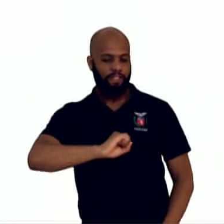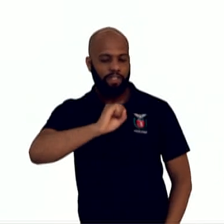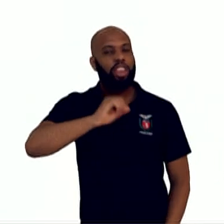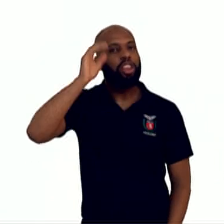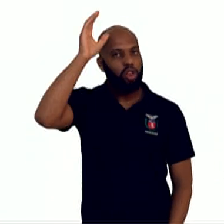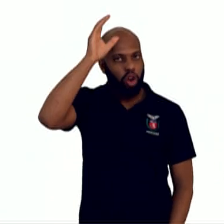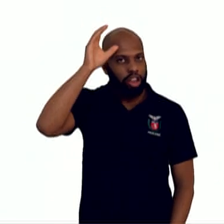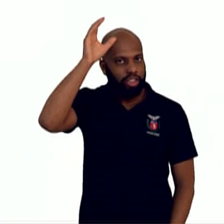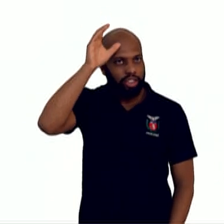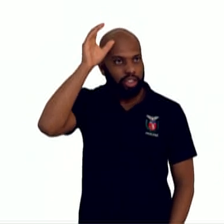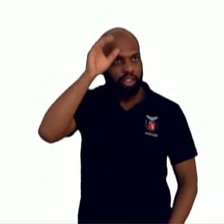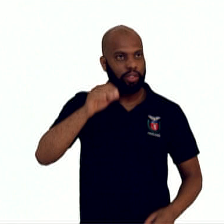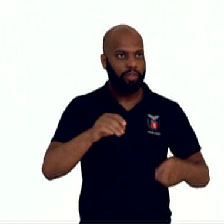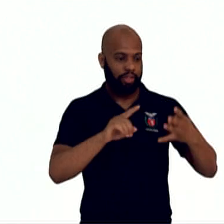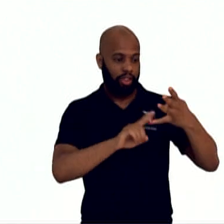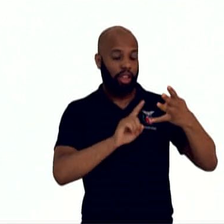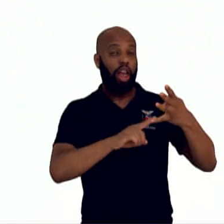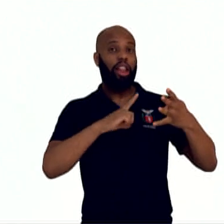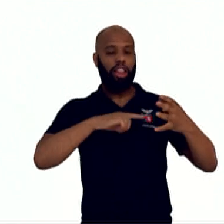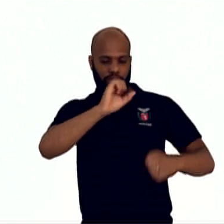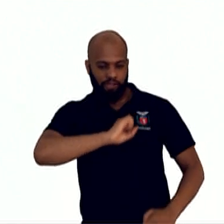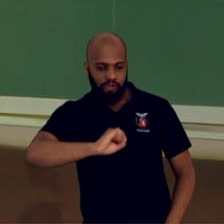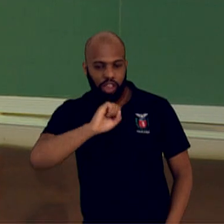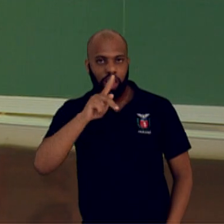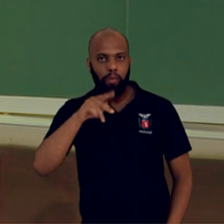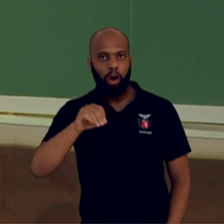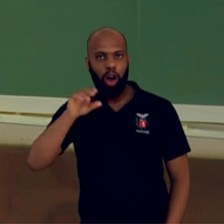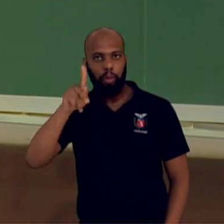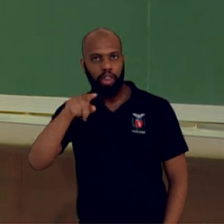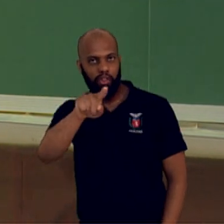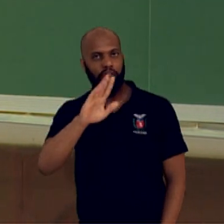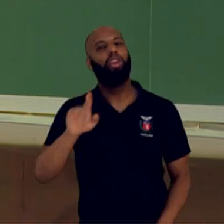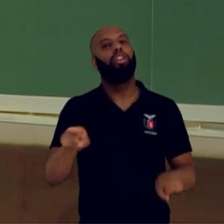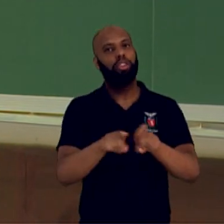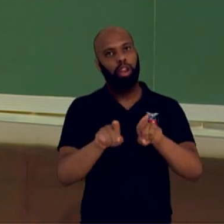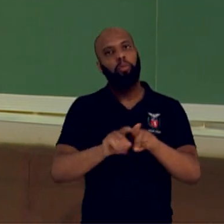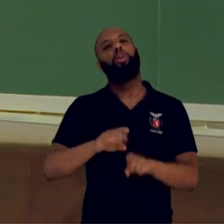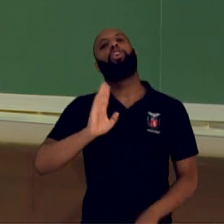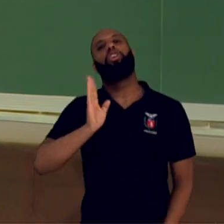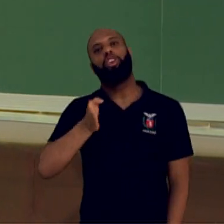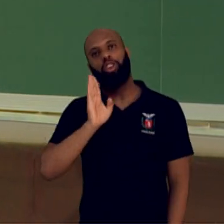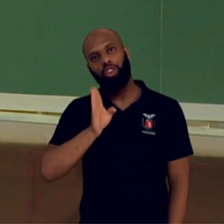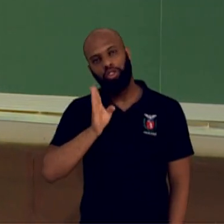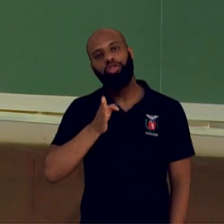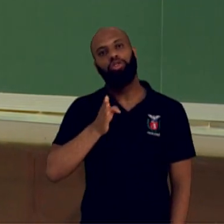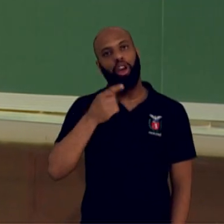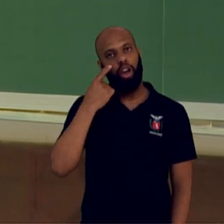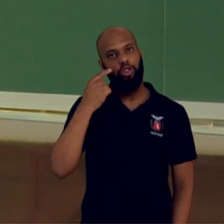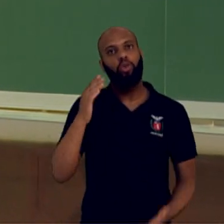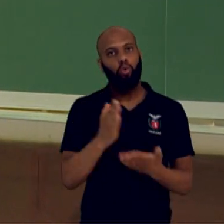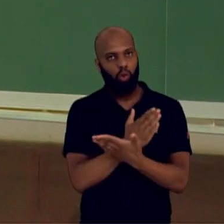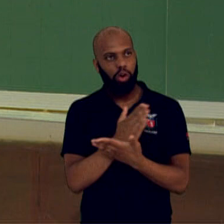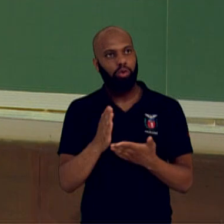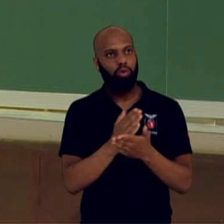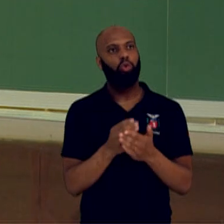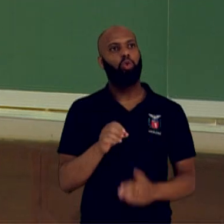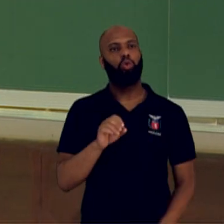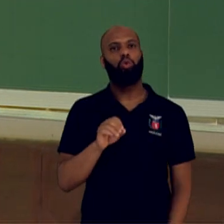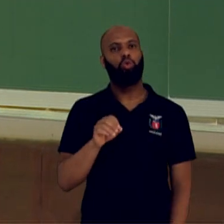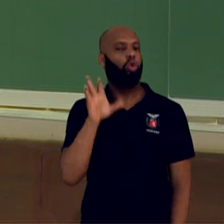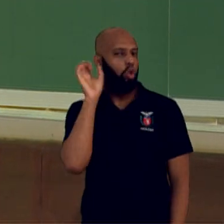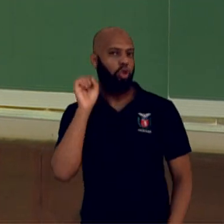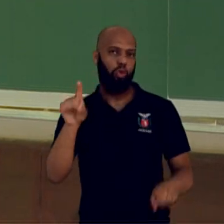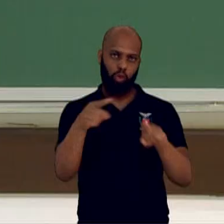né? Temos o funk pop, que vocês também já devem ter ouvido alguns artistas, ouvido